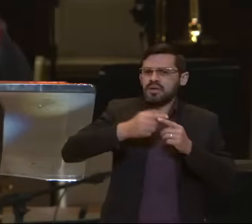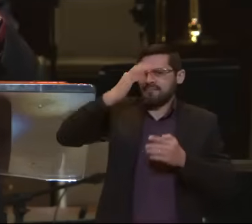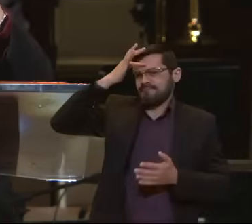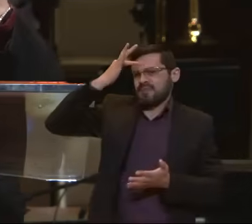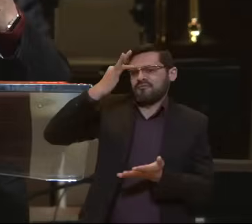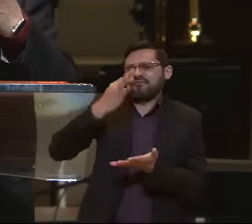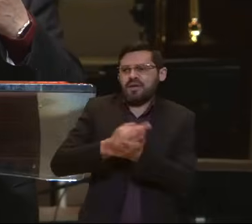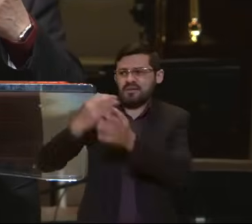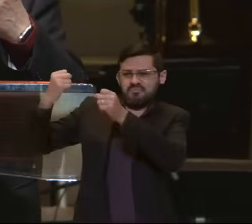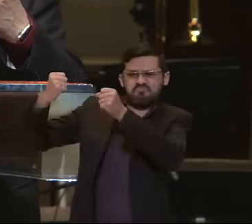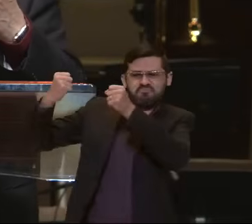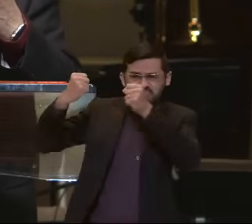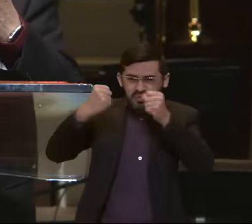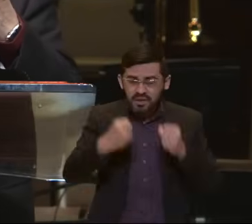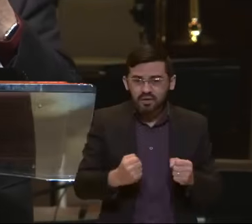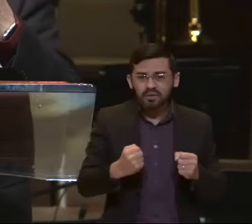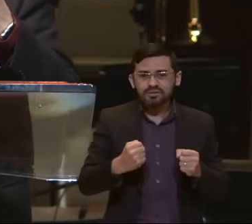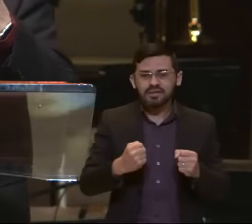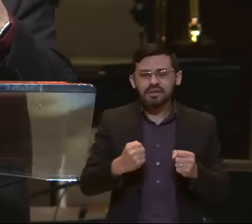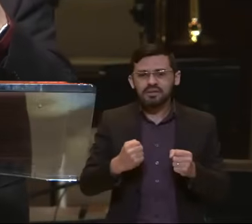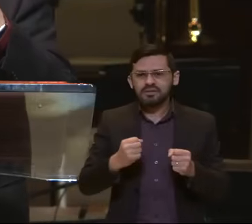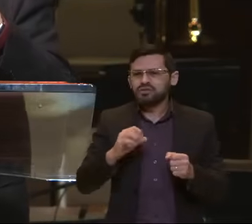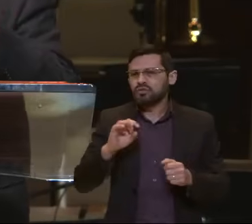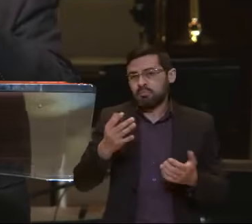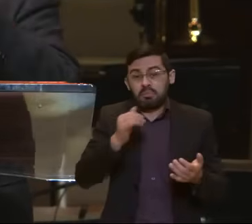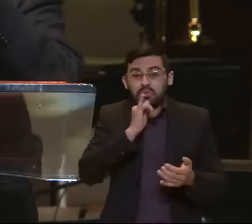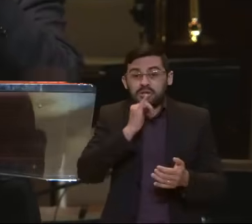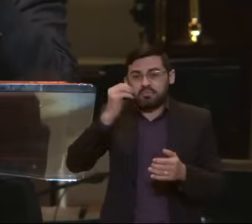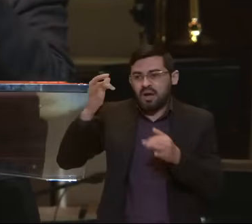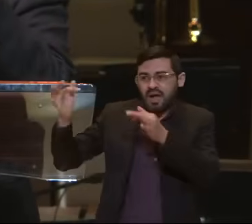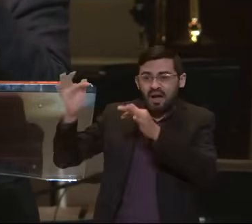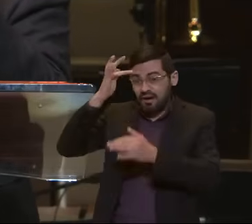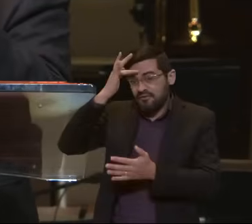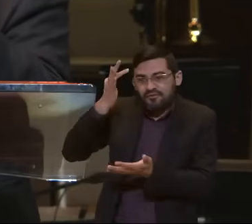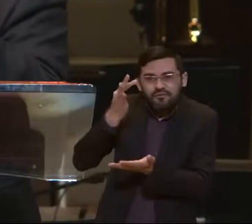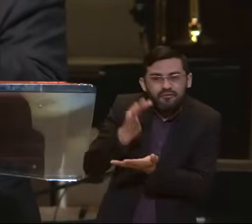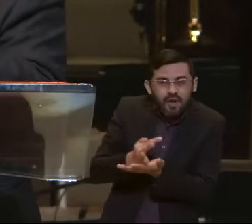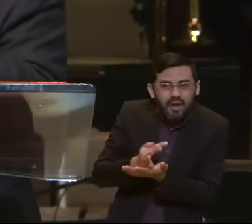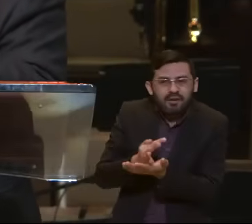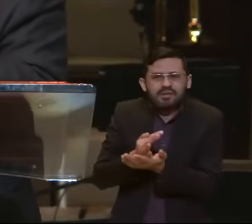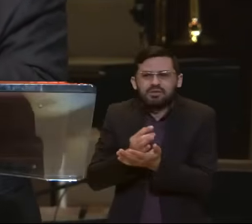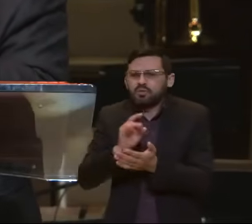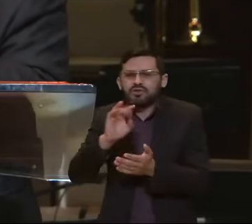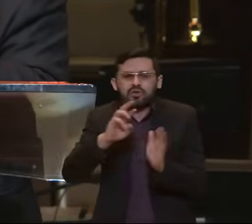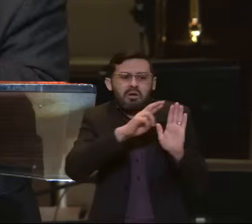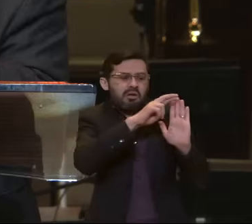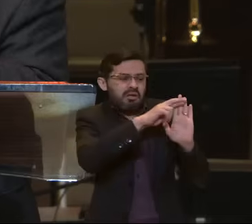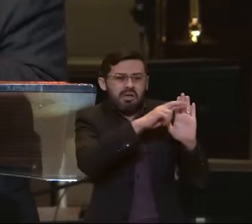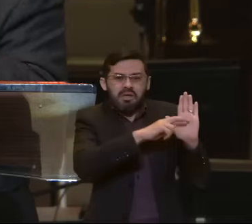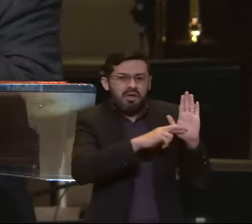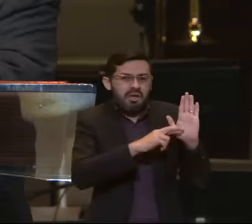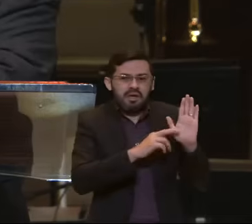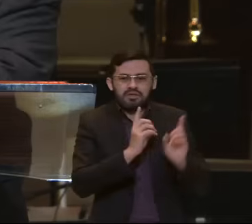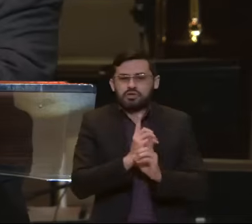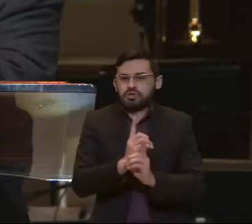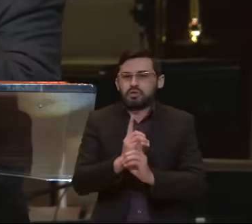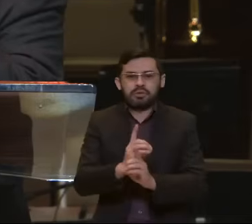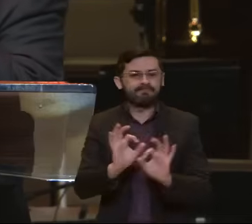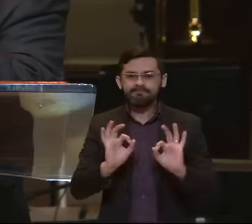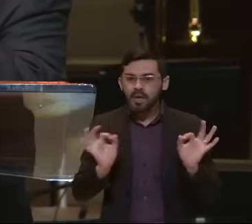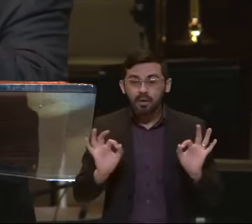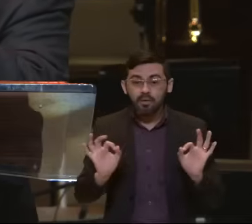ela não é alguma coisa apenas de você ter um conjunto de doutrinas que você crê. É